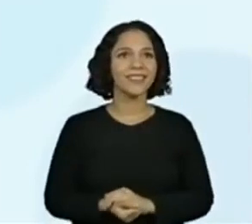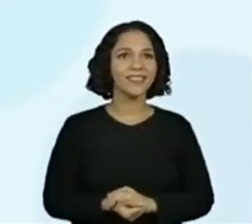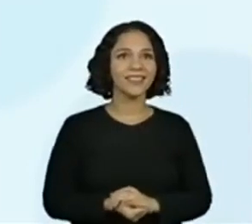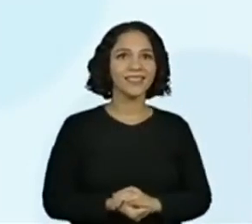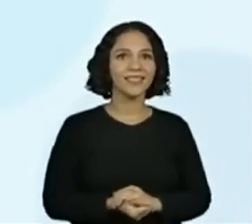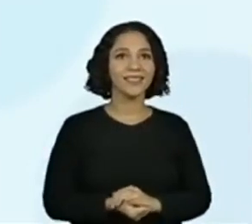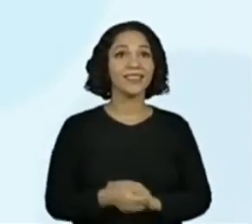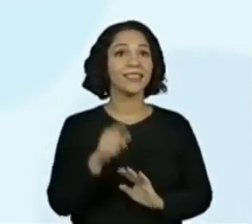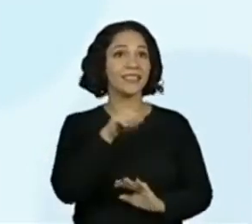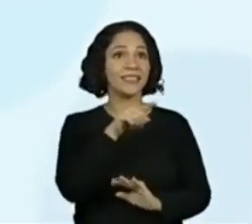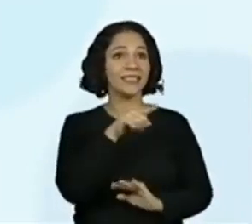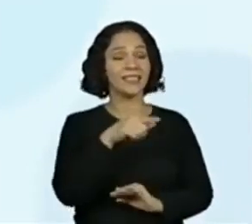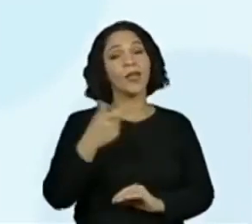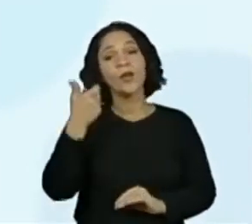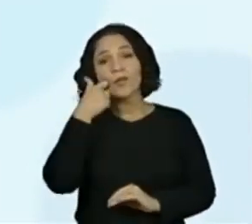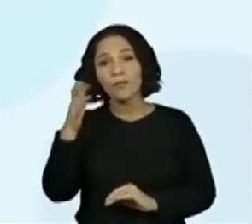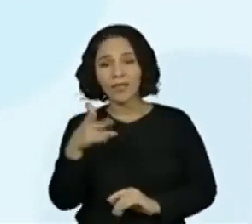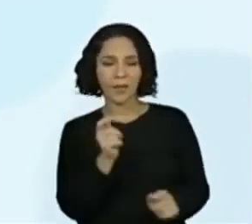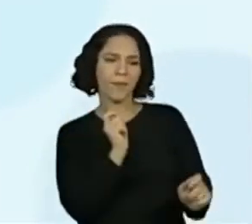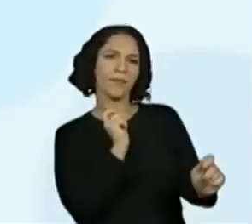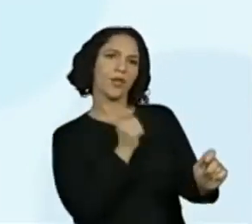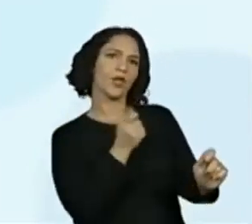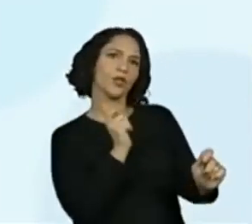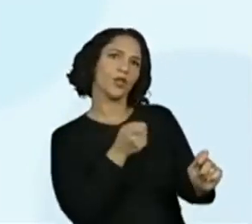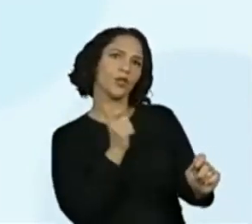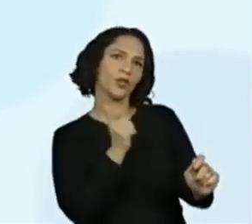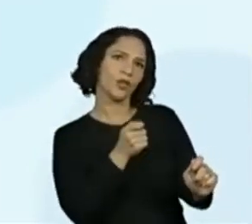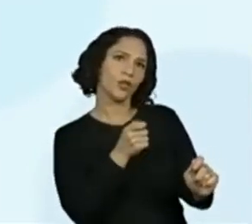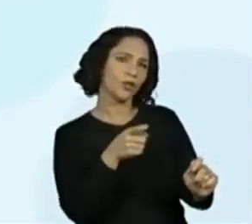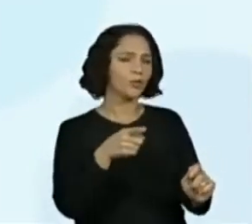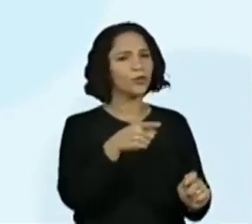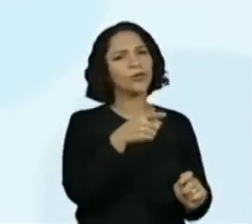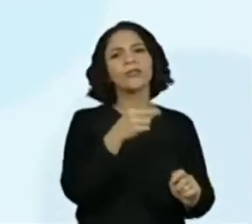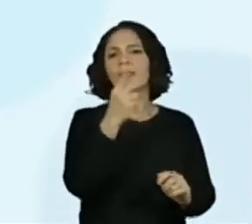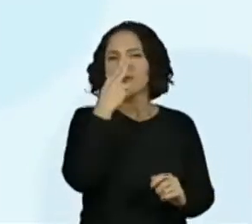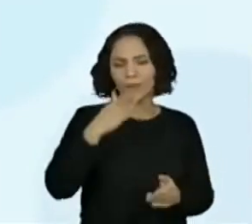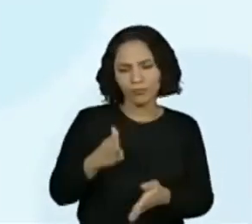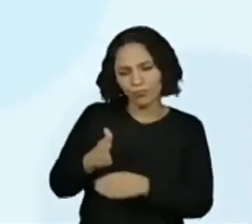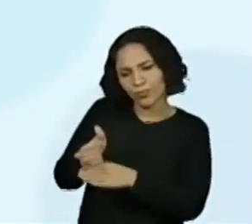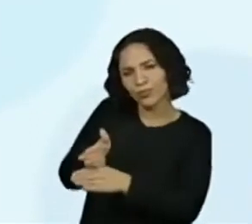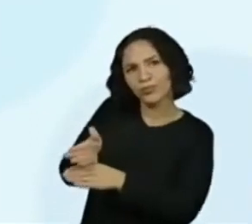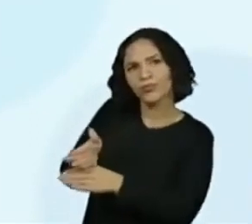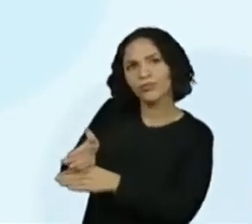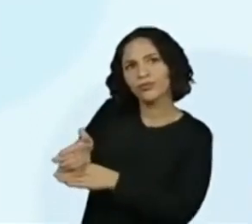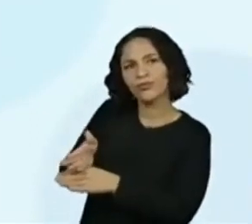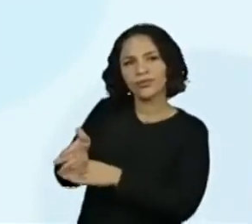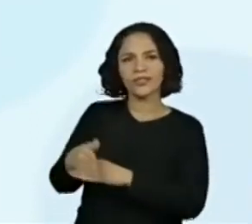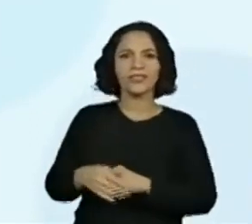Enquanto o peixe em martelo bate, toque, toque, toque. Peixe o serra, vai serrando. Roque, roque, roque.